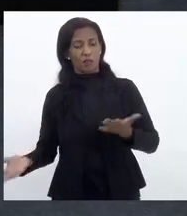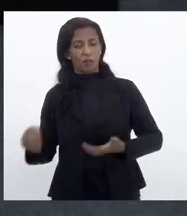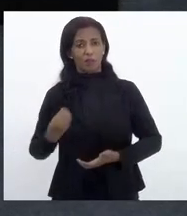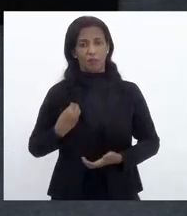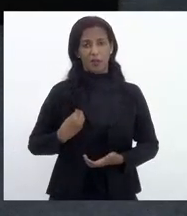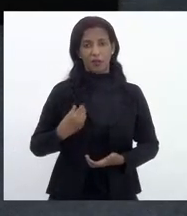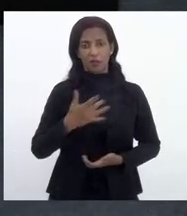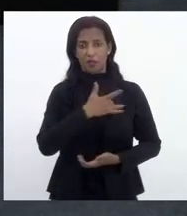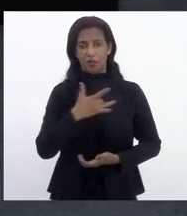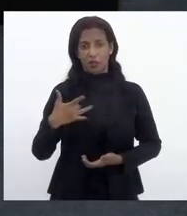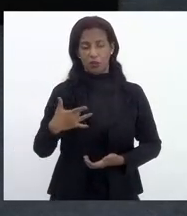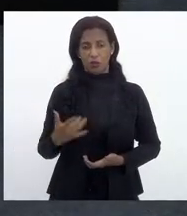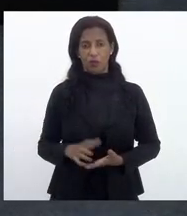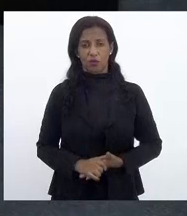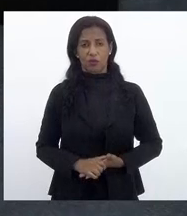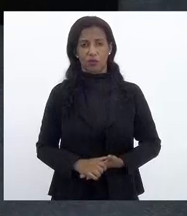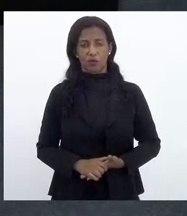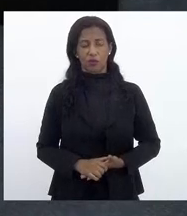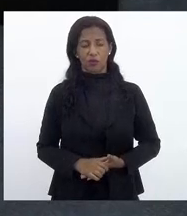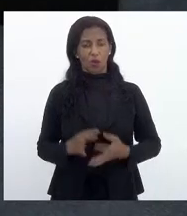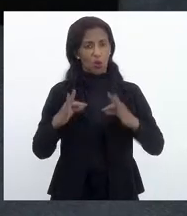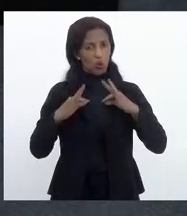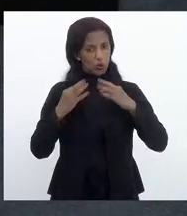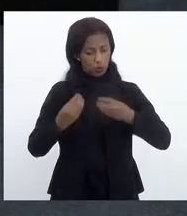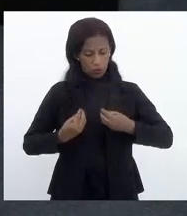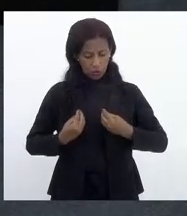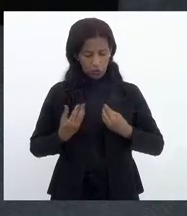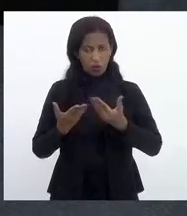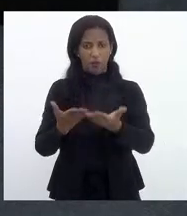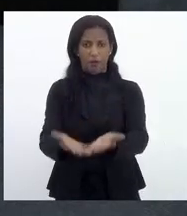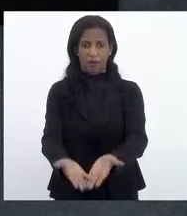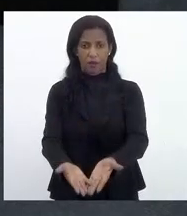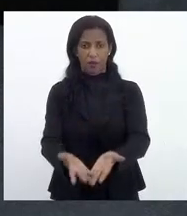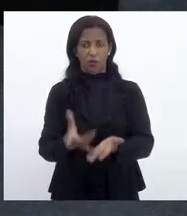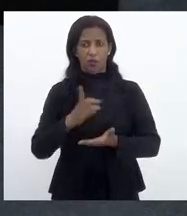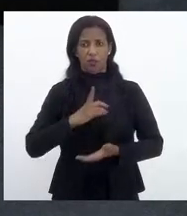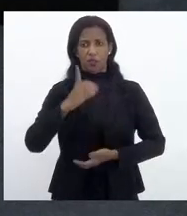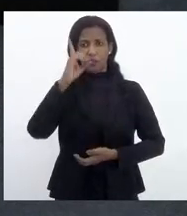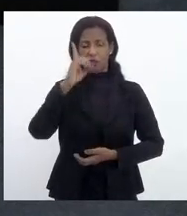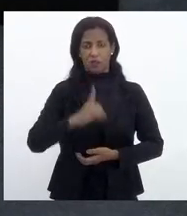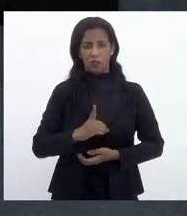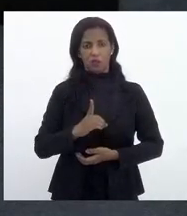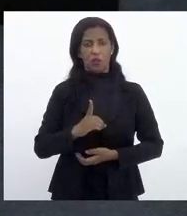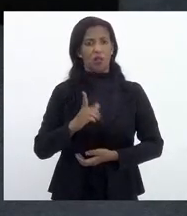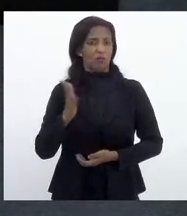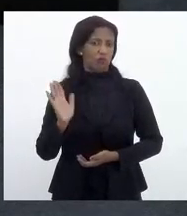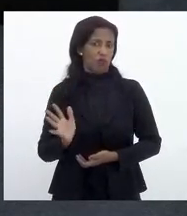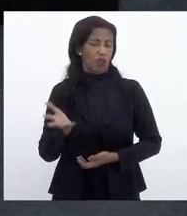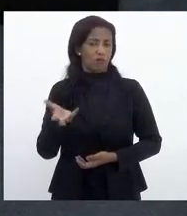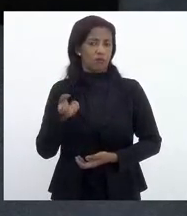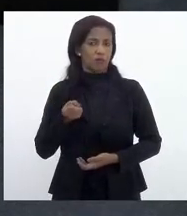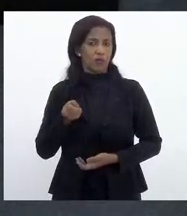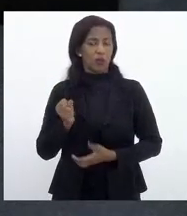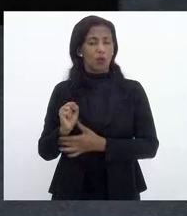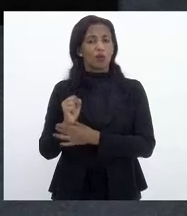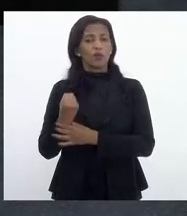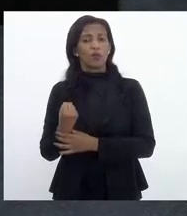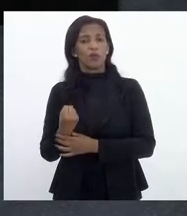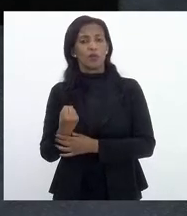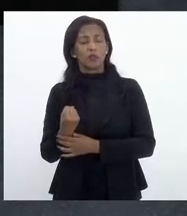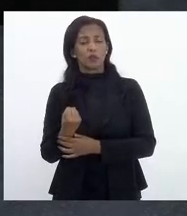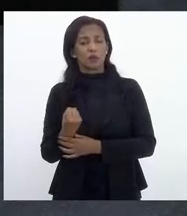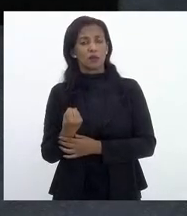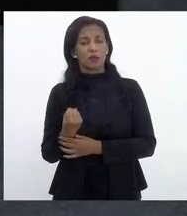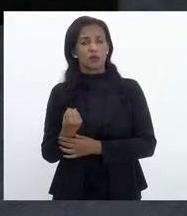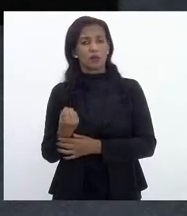sua vida já perdeu sua saúde já deu tudo que tinha para dar já tem seu direito adquirido com a segurança jurídica